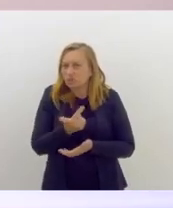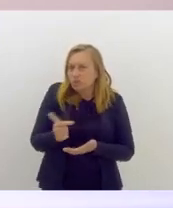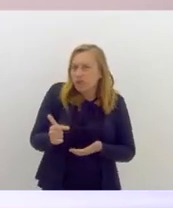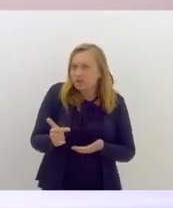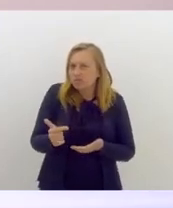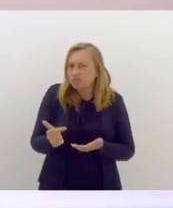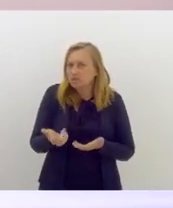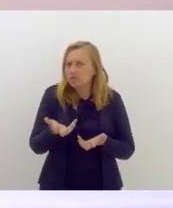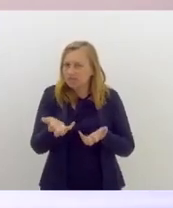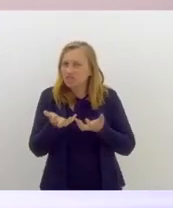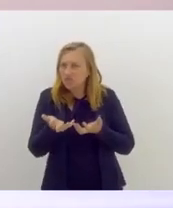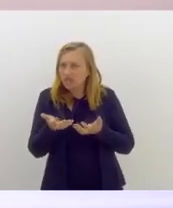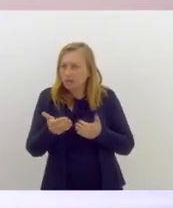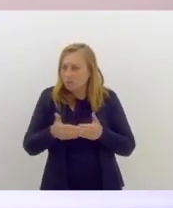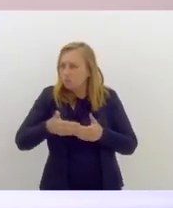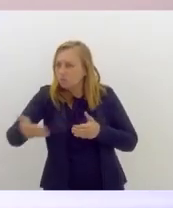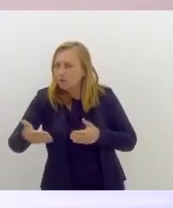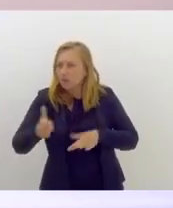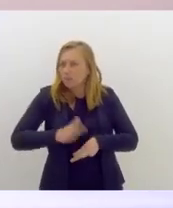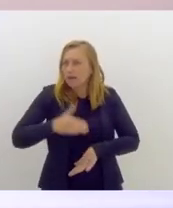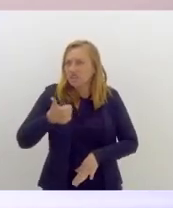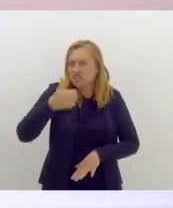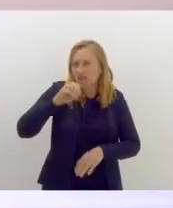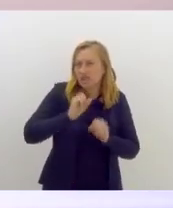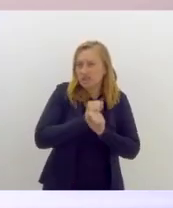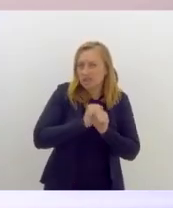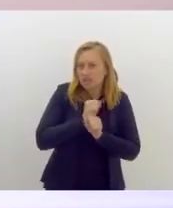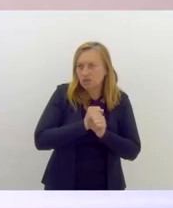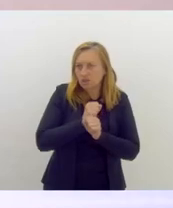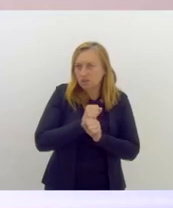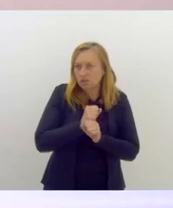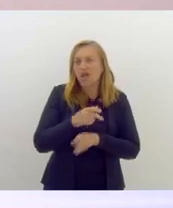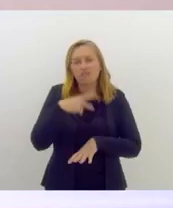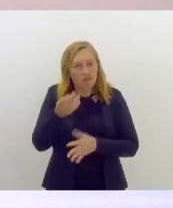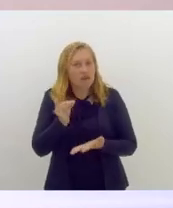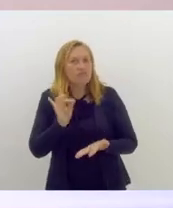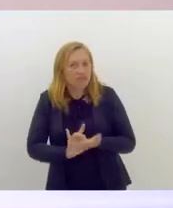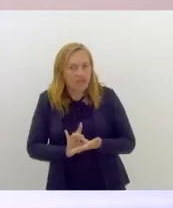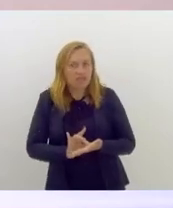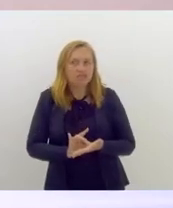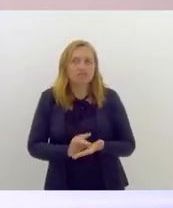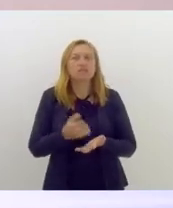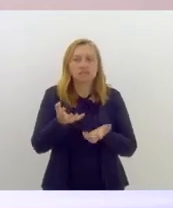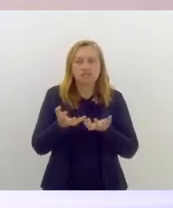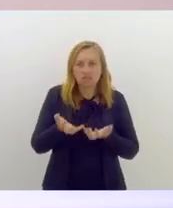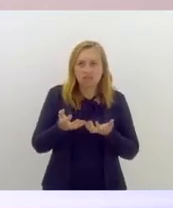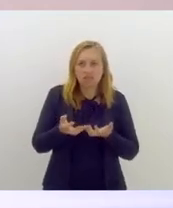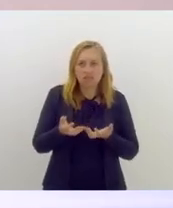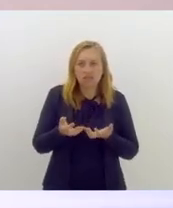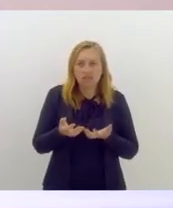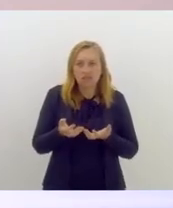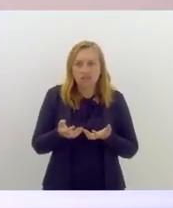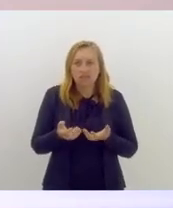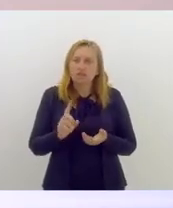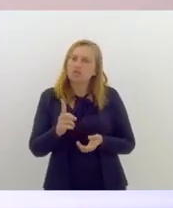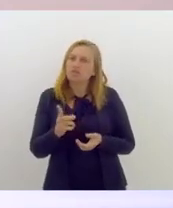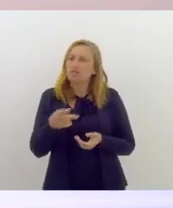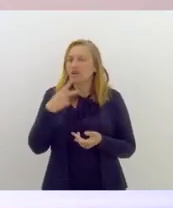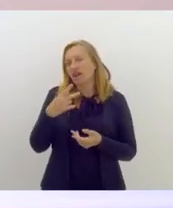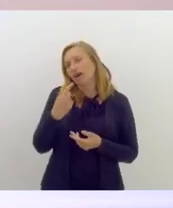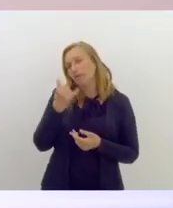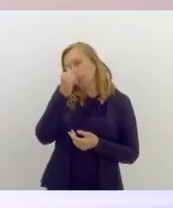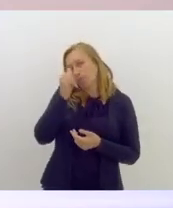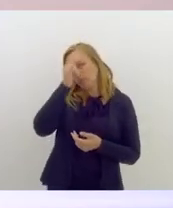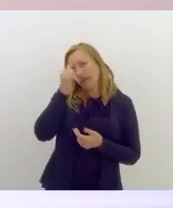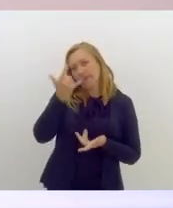vocês querem prorrogar por mais 10 anos sentidos fala a verdade vocês querem dar de mão beijada mas não vem contar historinha